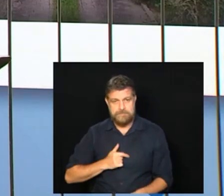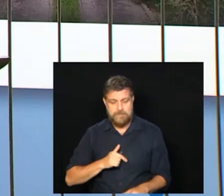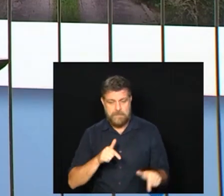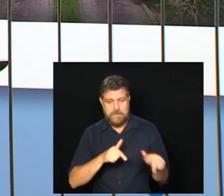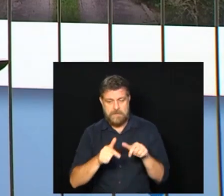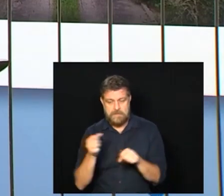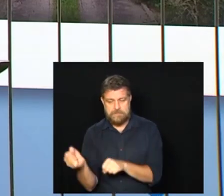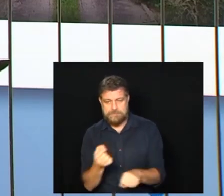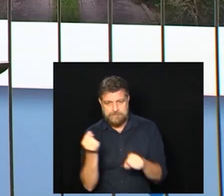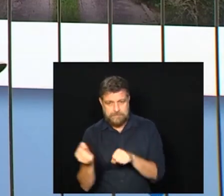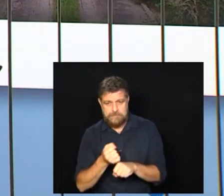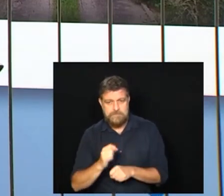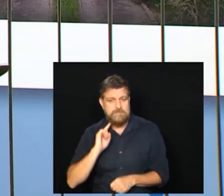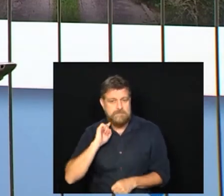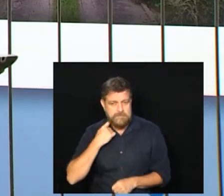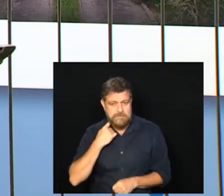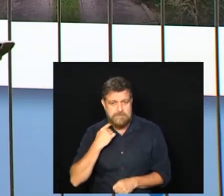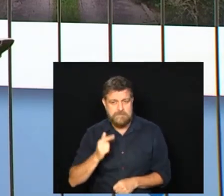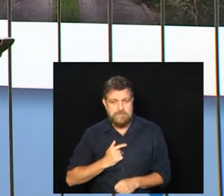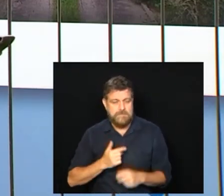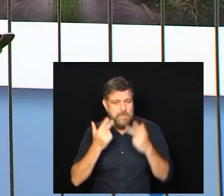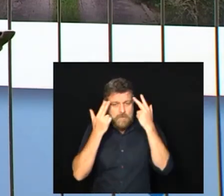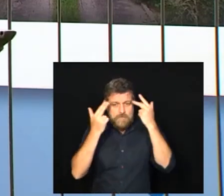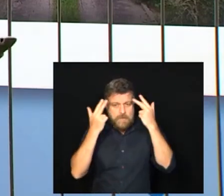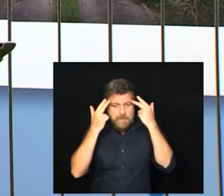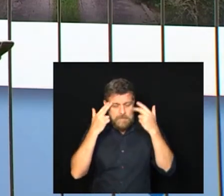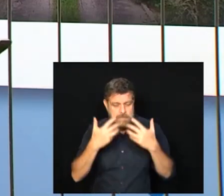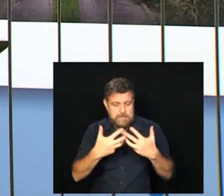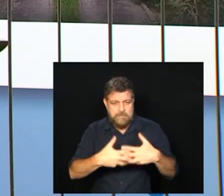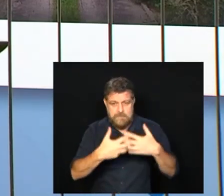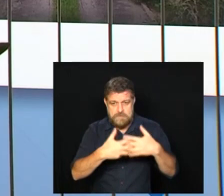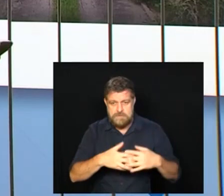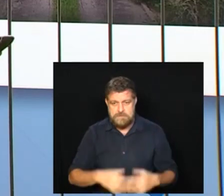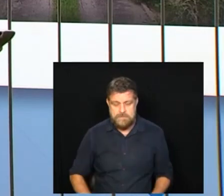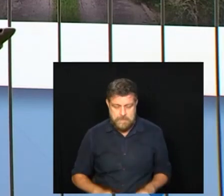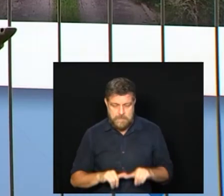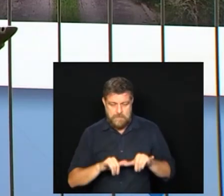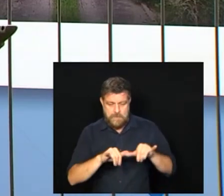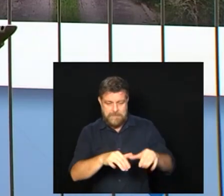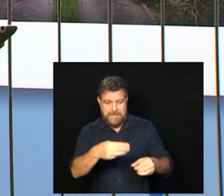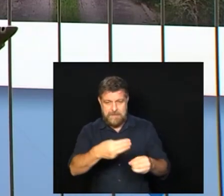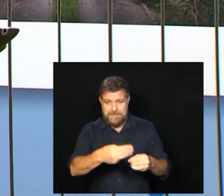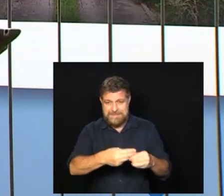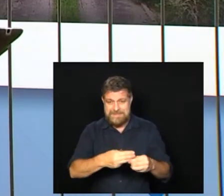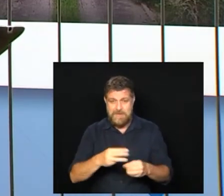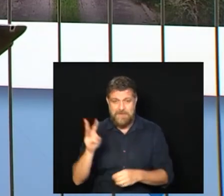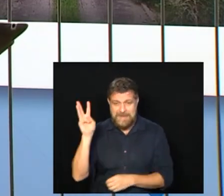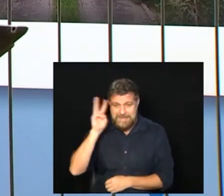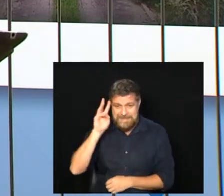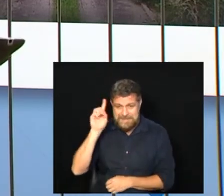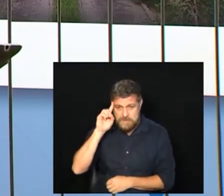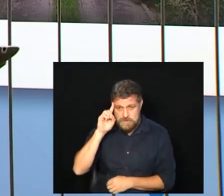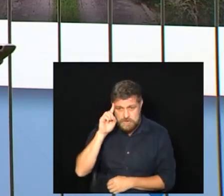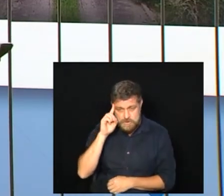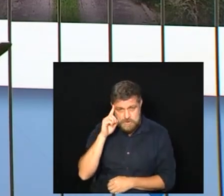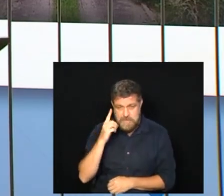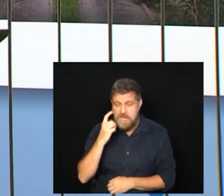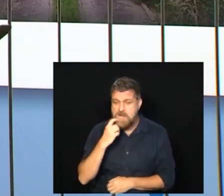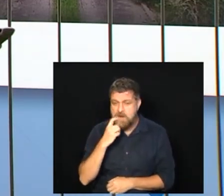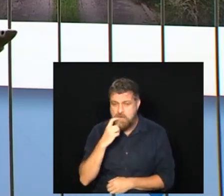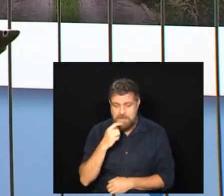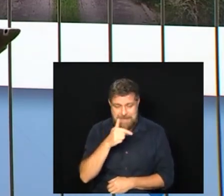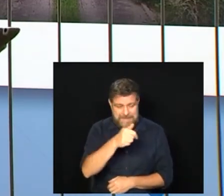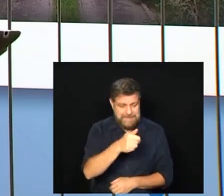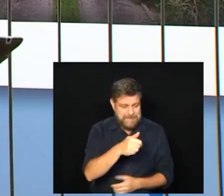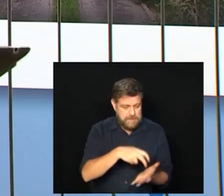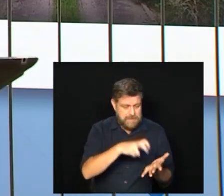limpeza urbana acontecerão normalmente. O Mercado Municipal, na terça, dia do feriado, abre das 7 da